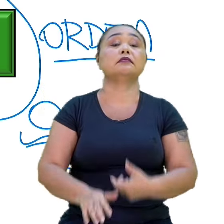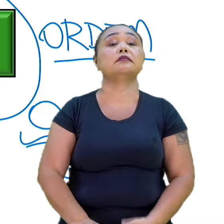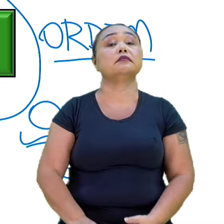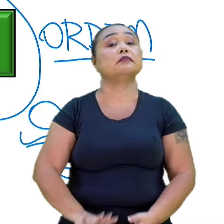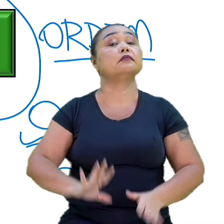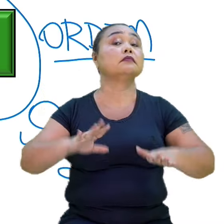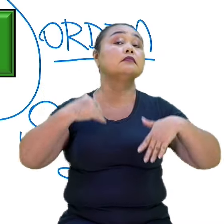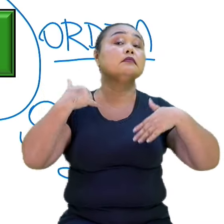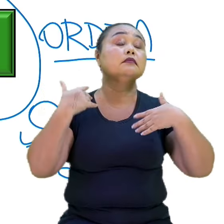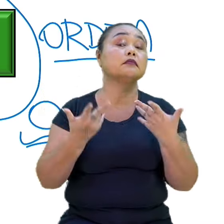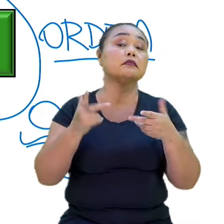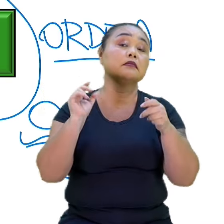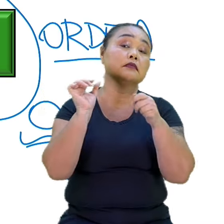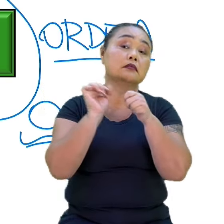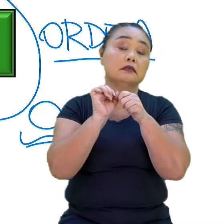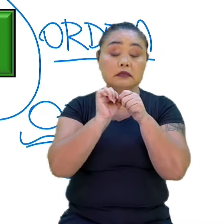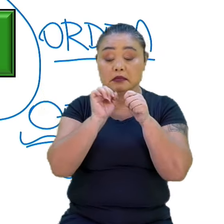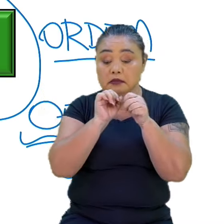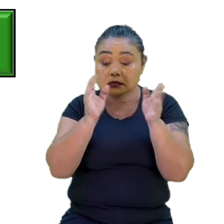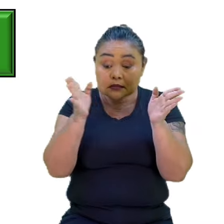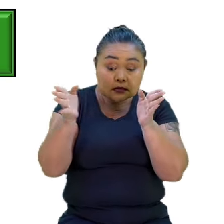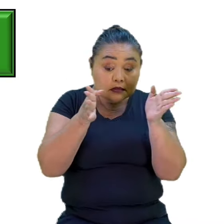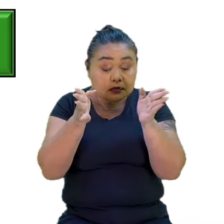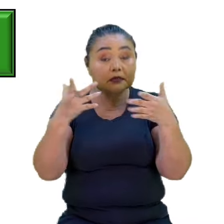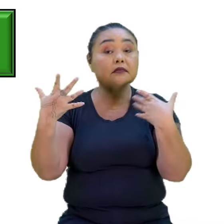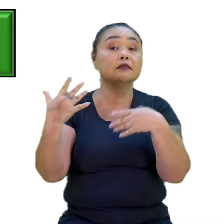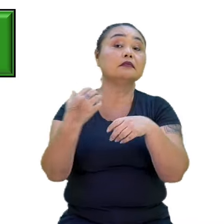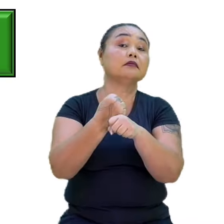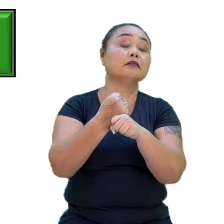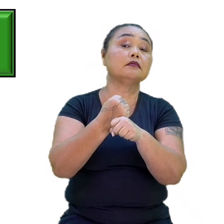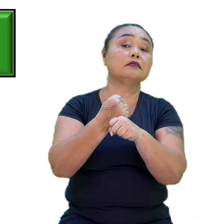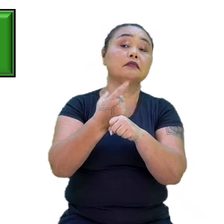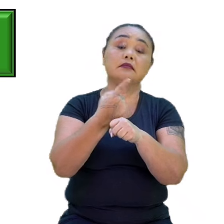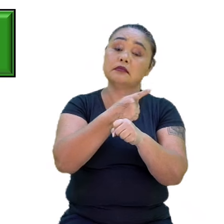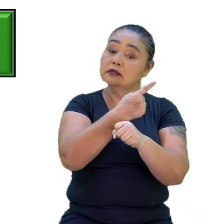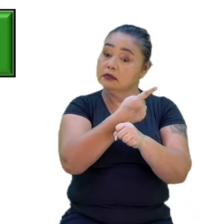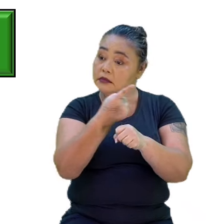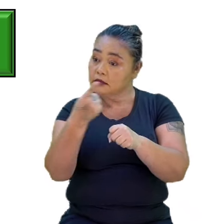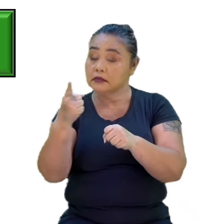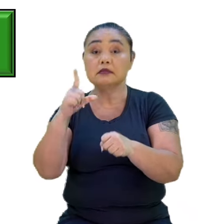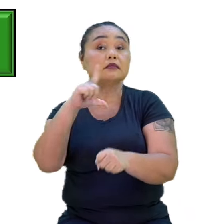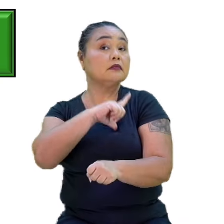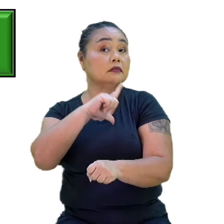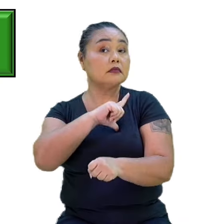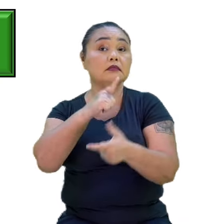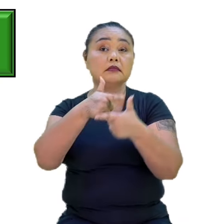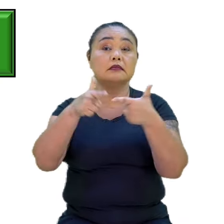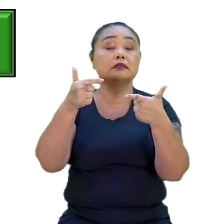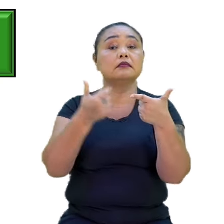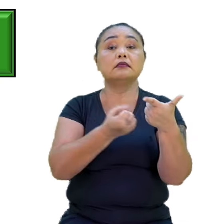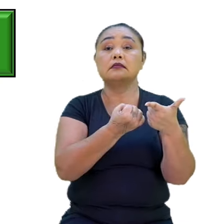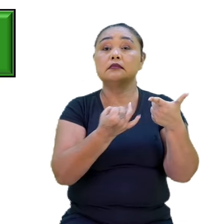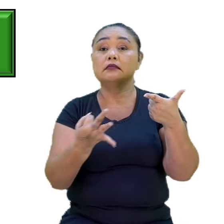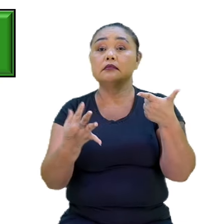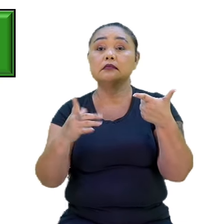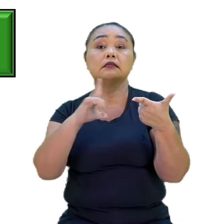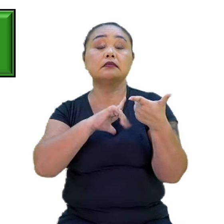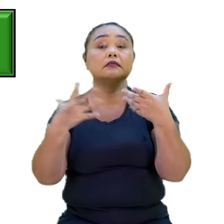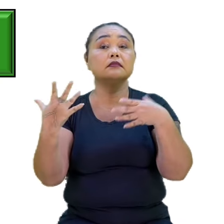ou seja vamos fazer a média o que que é a média É somar todos os valores que eu tenho e dividir pela quantidade de valores que eu